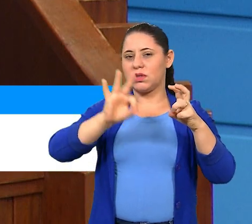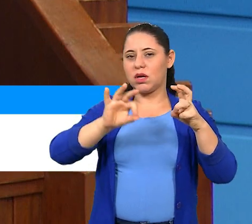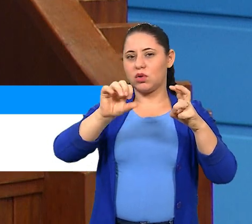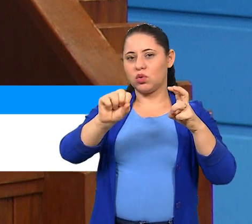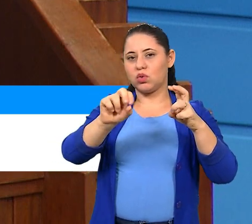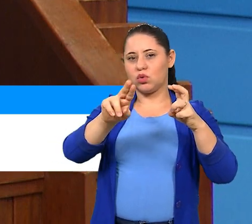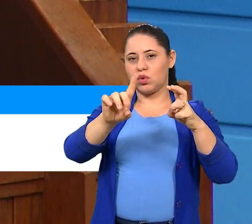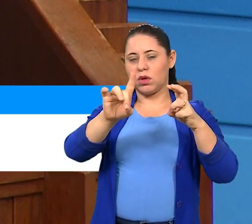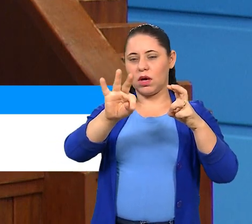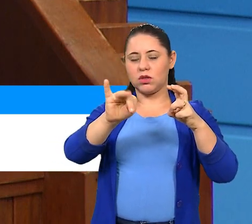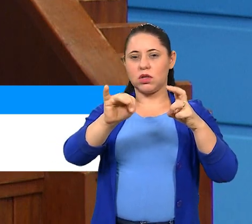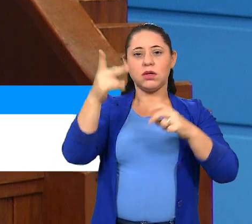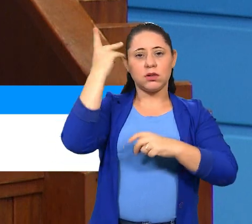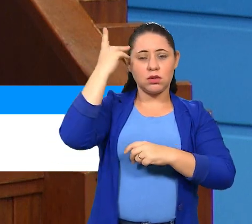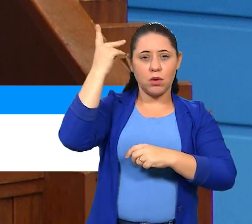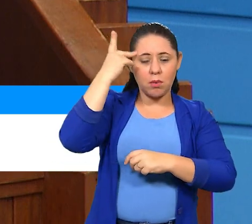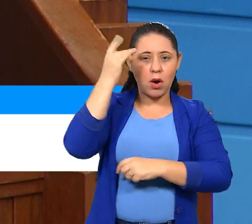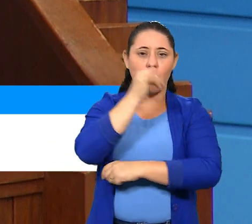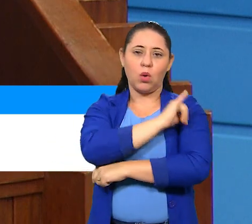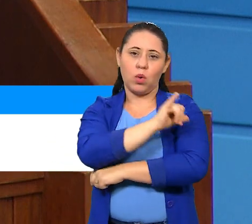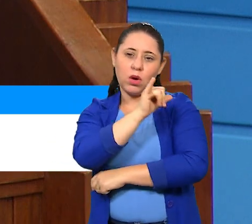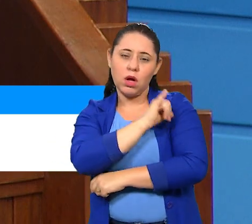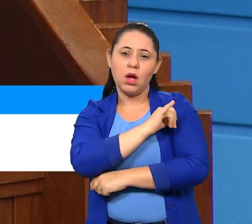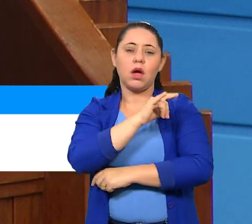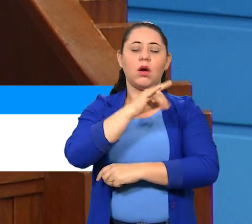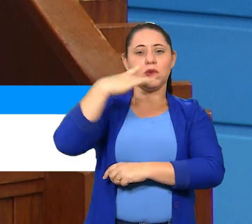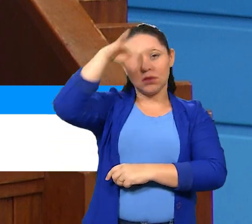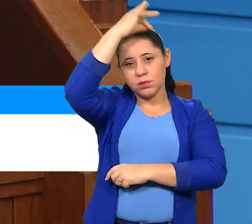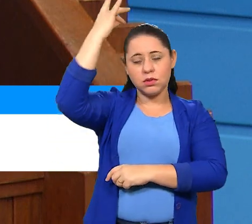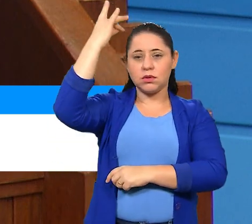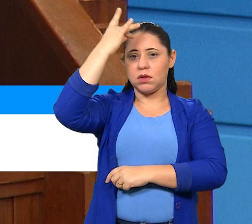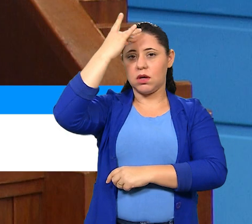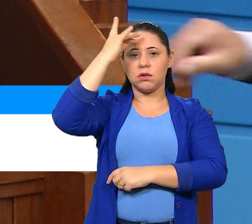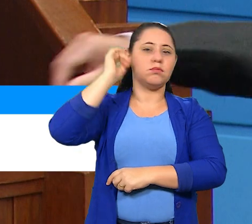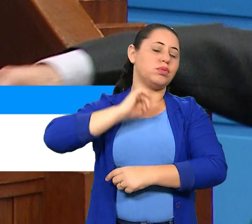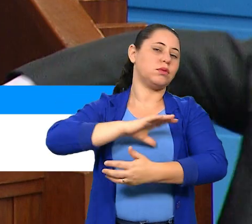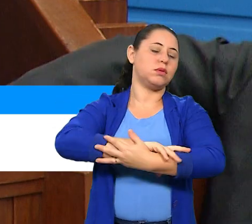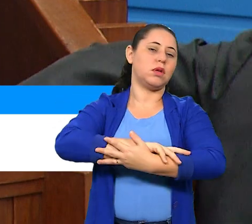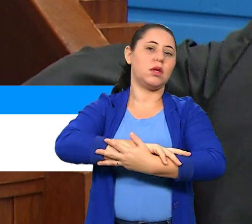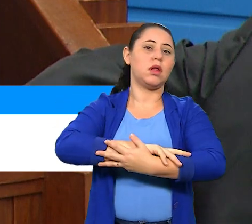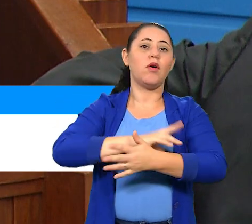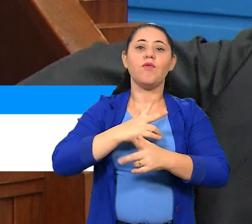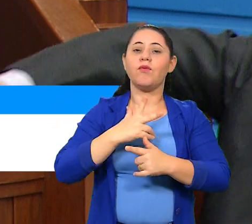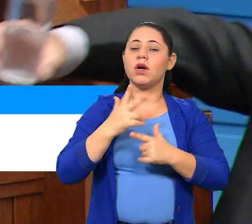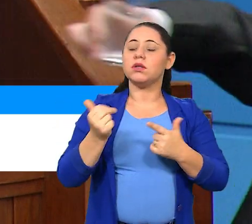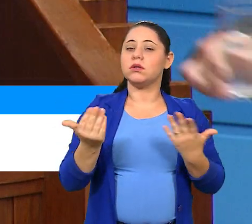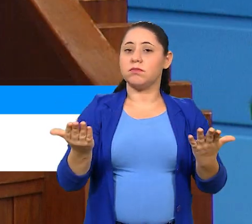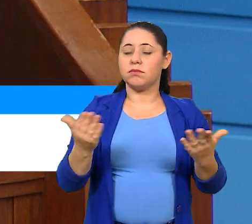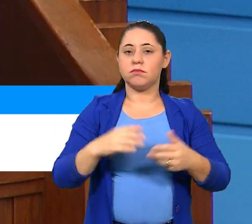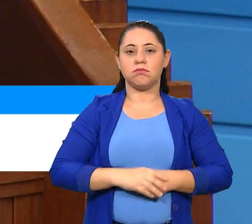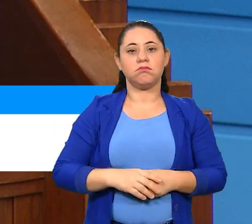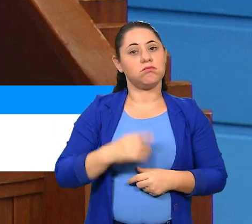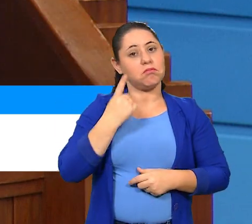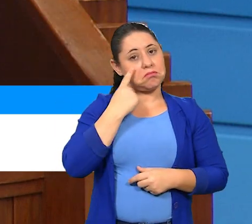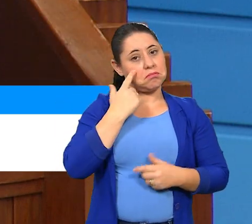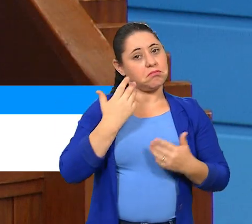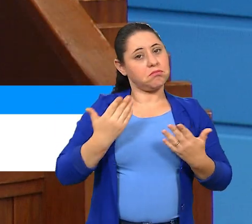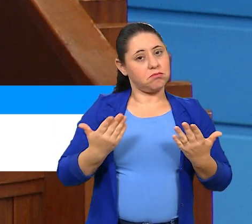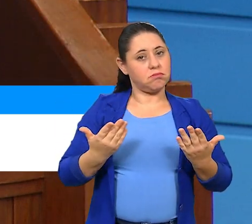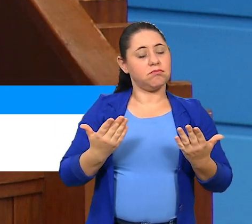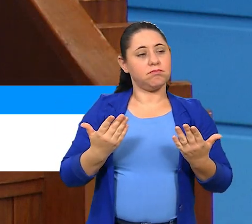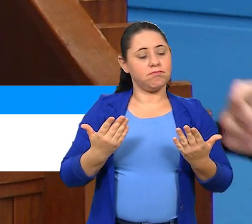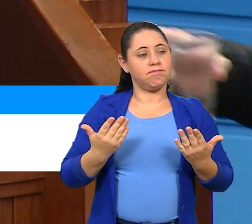principalmente 45% dos votos na região inteira São Paulo e o Espírito Santo e Minas Gerais e Minas inclusive ganhou